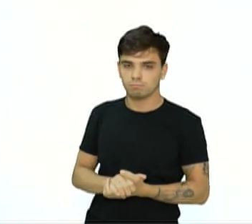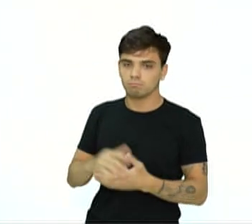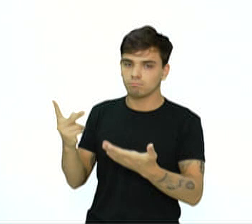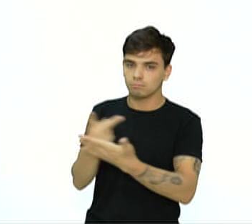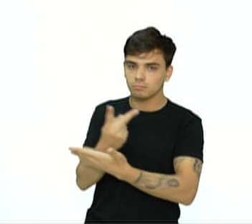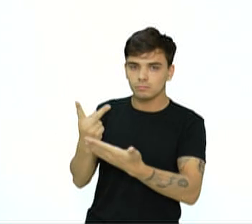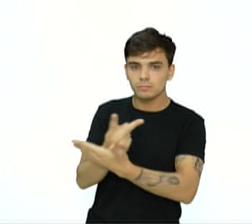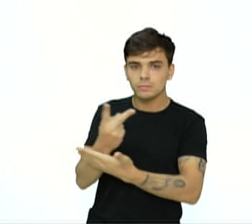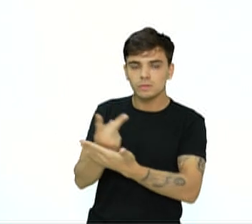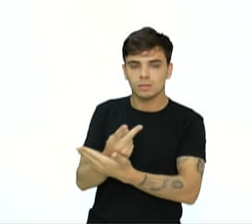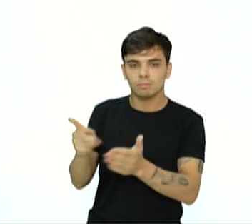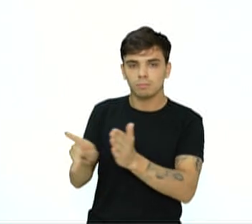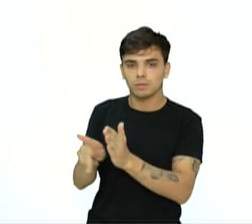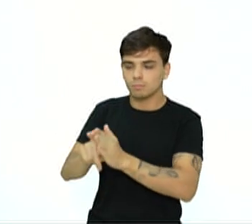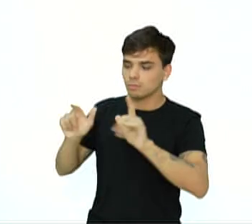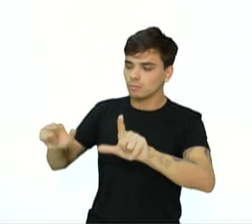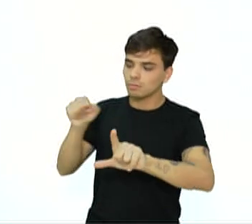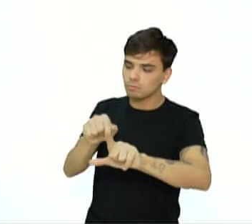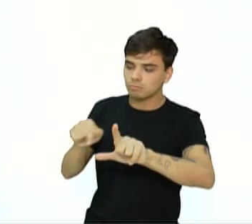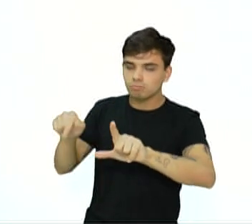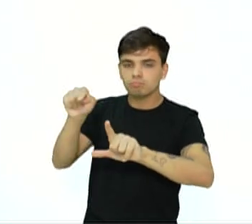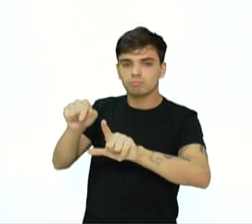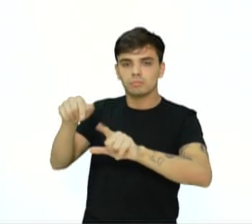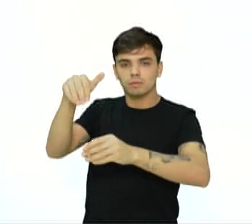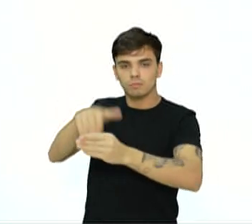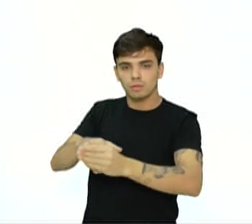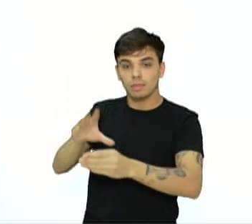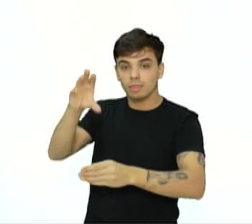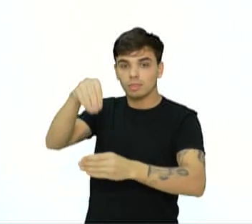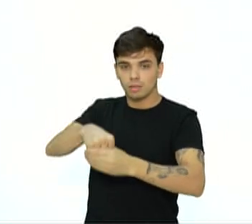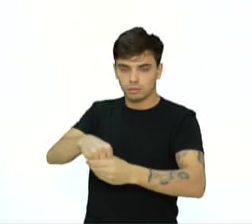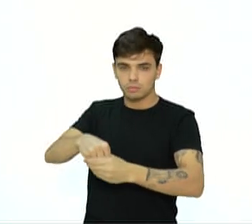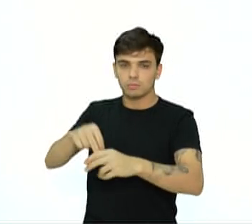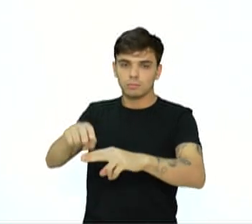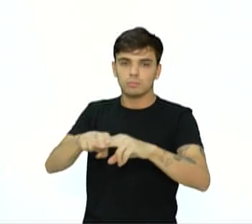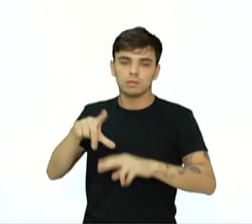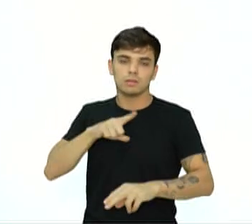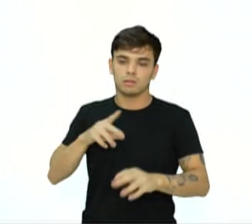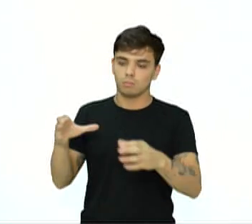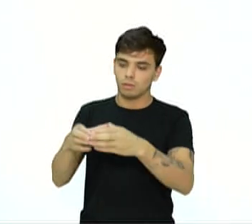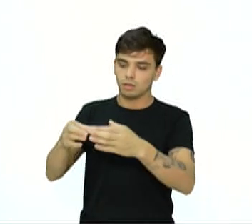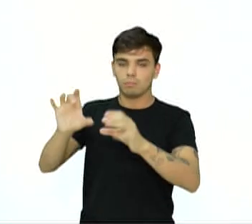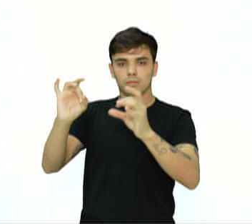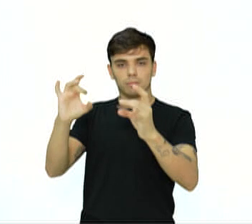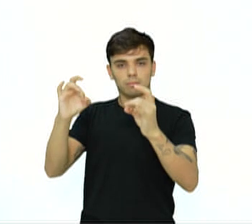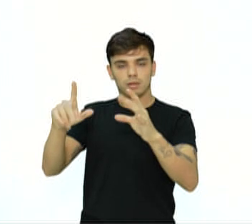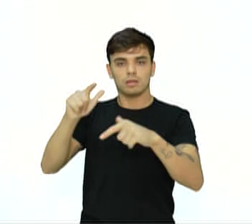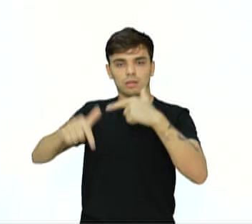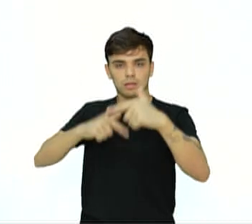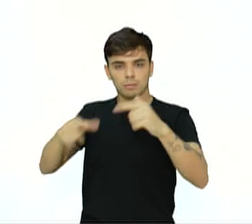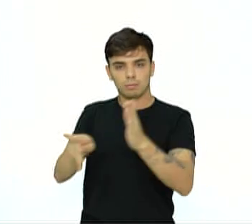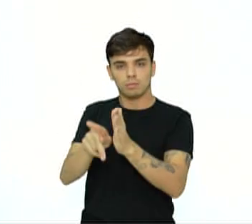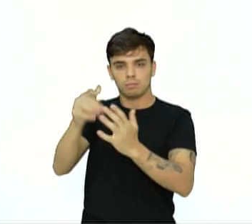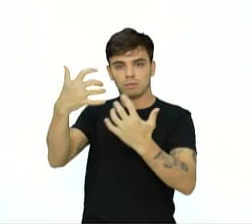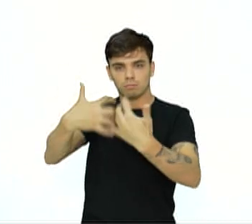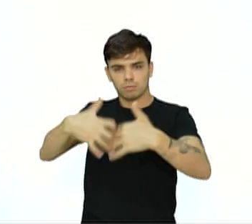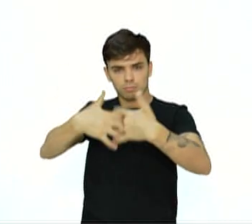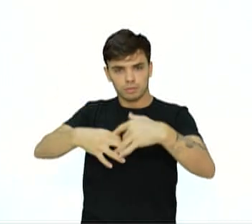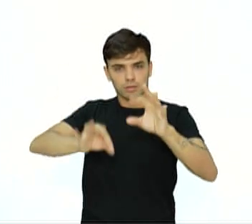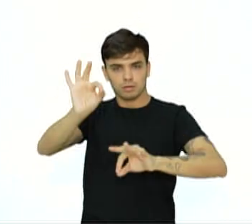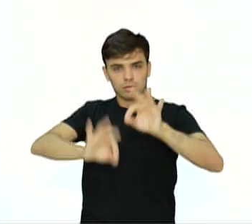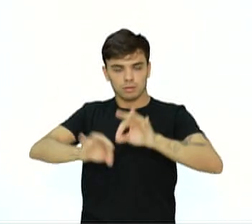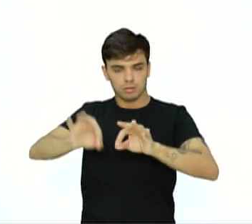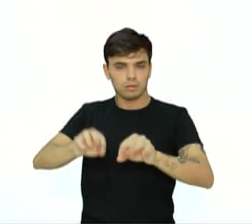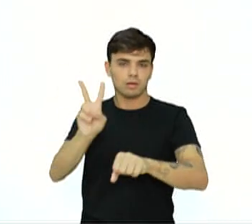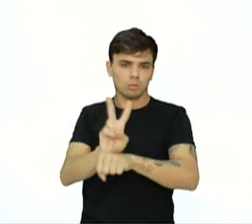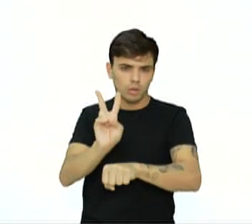ilegal, né, das urnas, da parte interna. Então nós temos uma equipe especializada trabalhando com a manutenção preventiva, que não